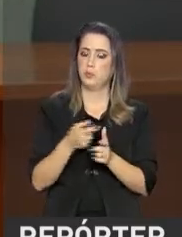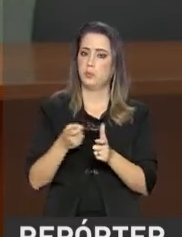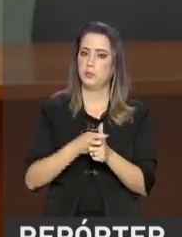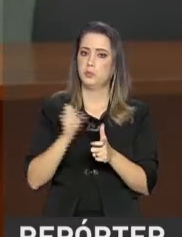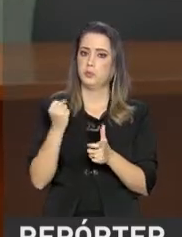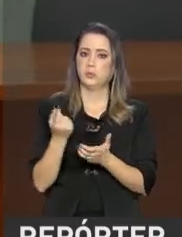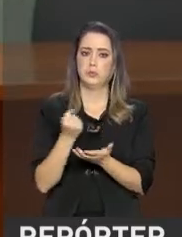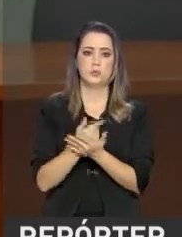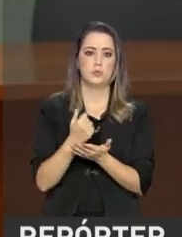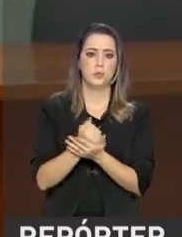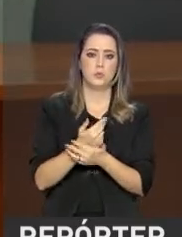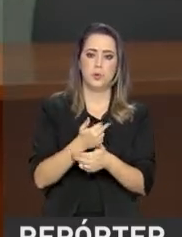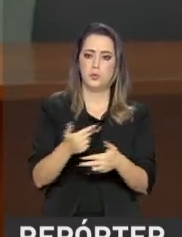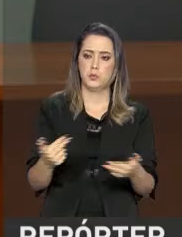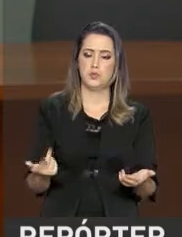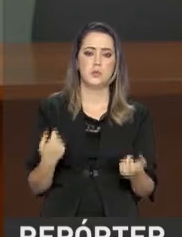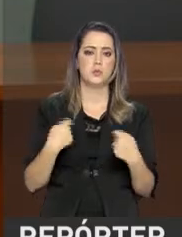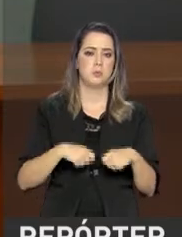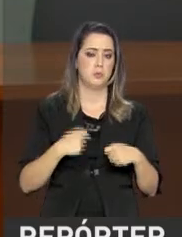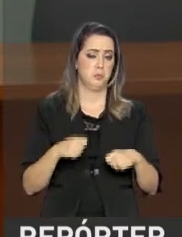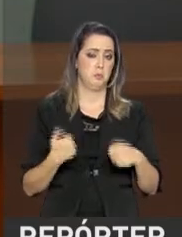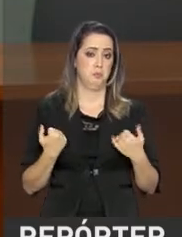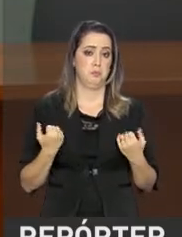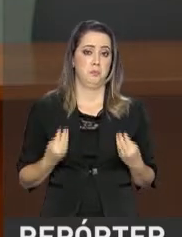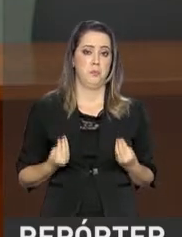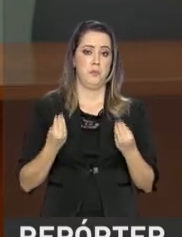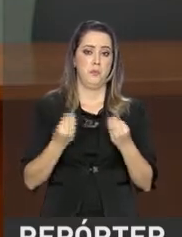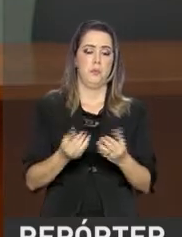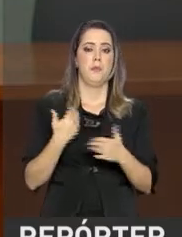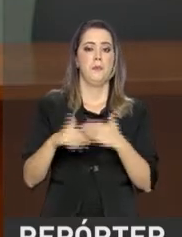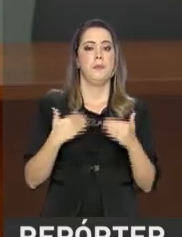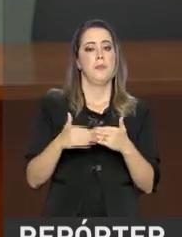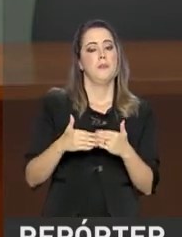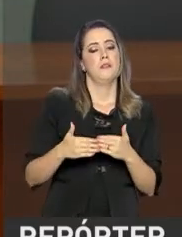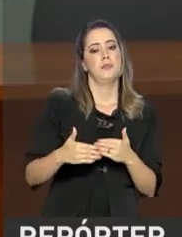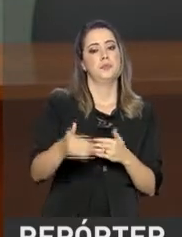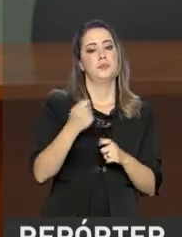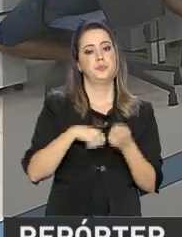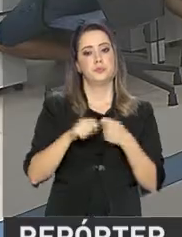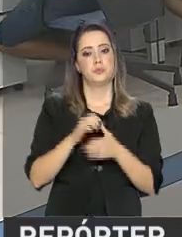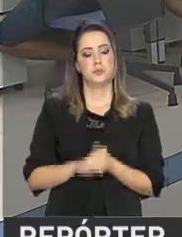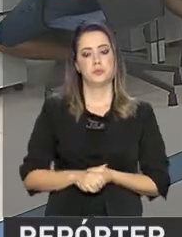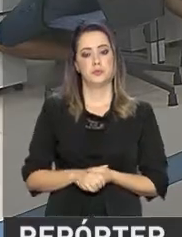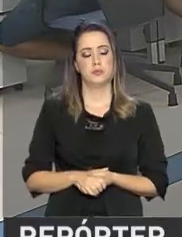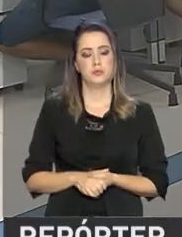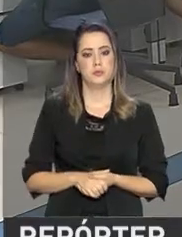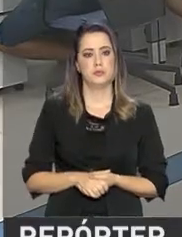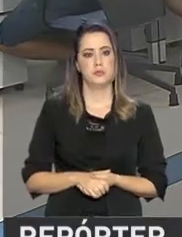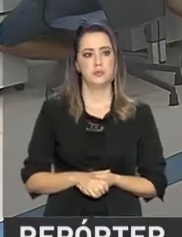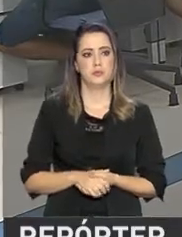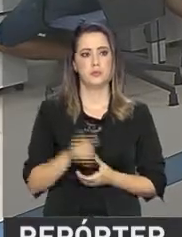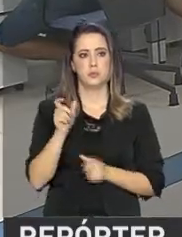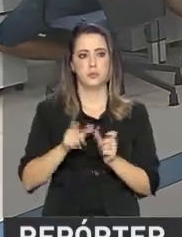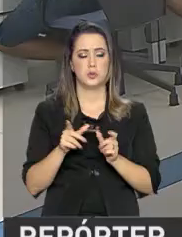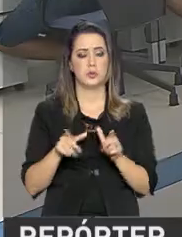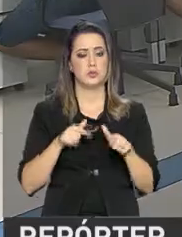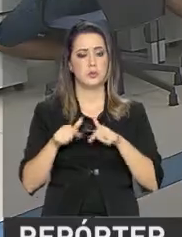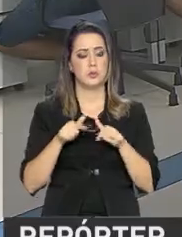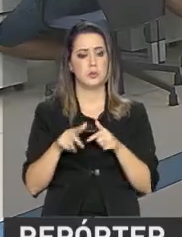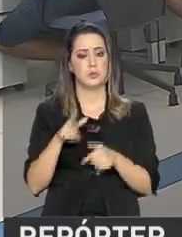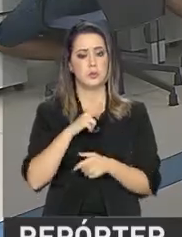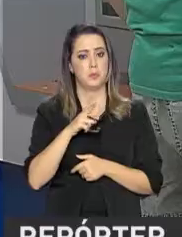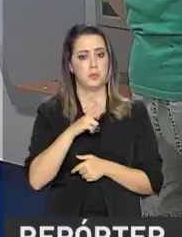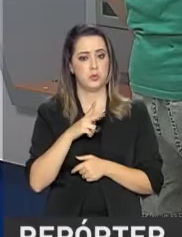dívidas ou para consumir e isso vai dar mais sustentabilidade ao crescimento econômico para o trabalhador da iniciativa privada o